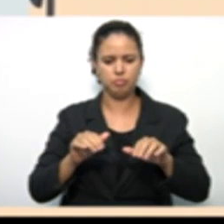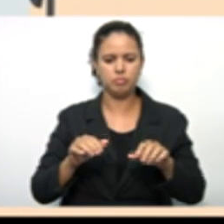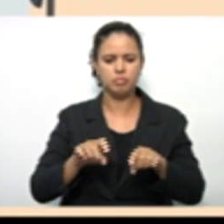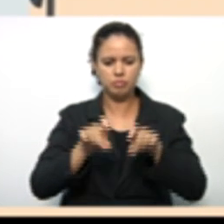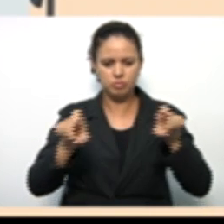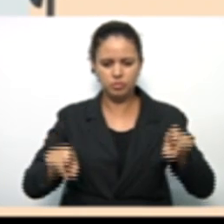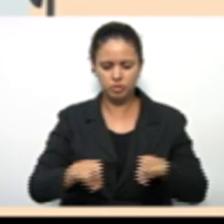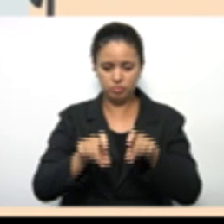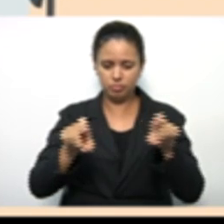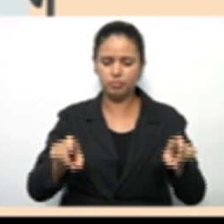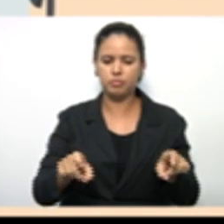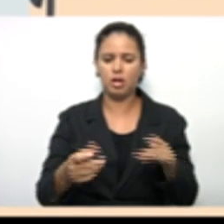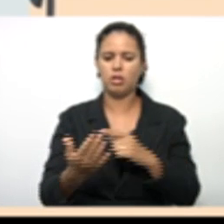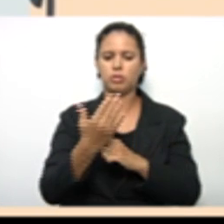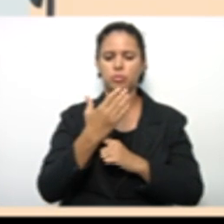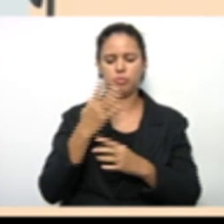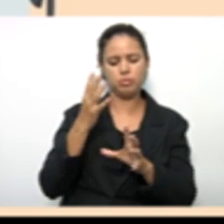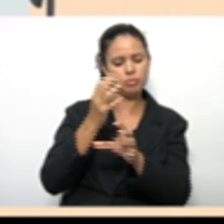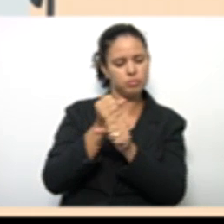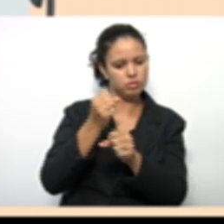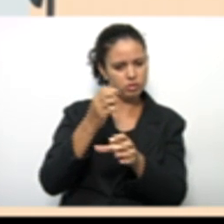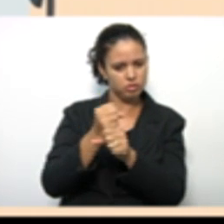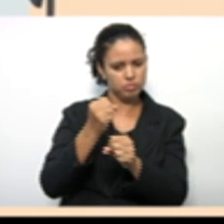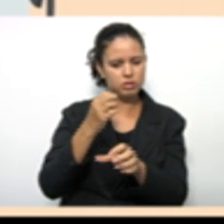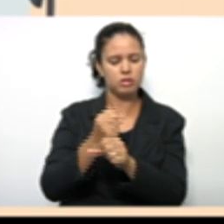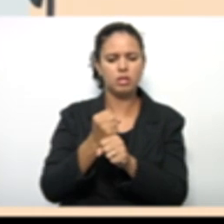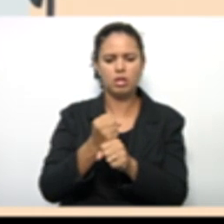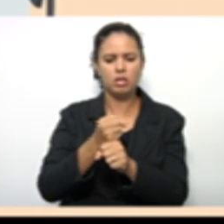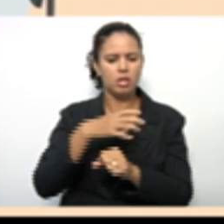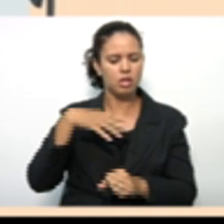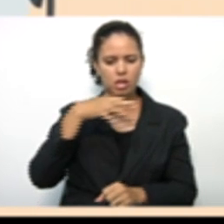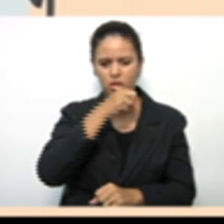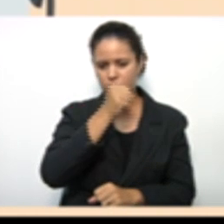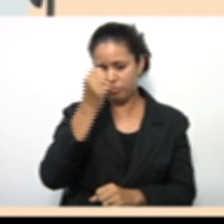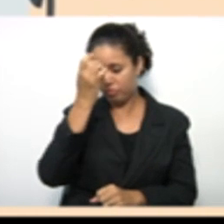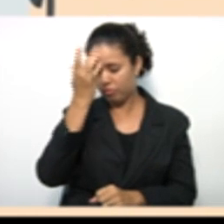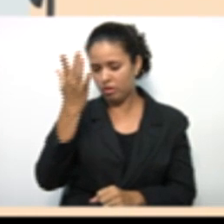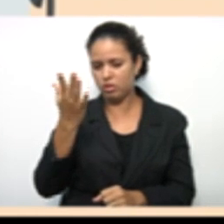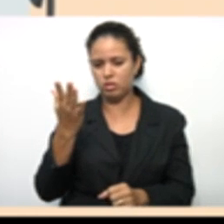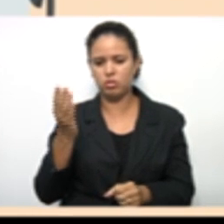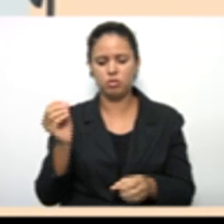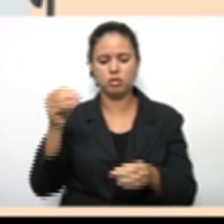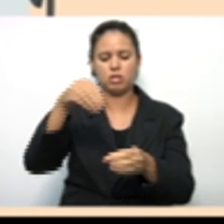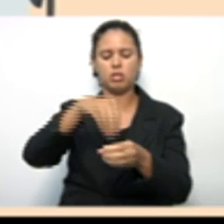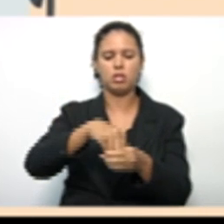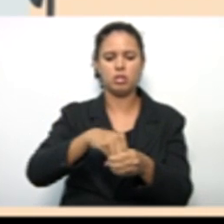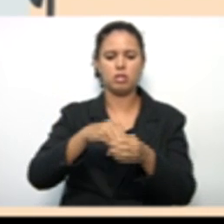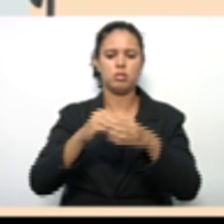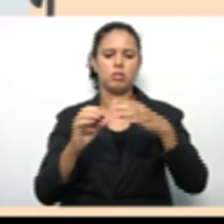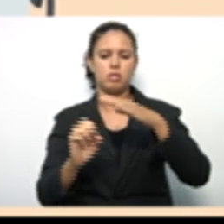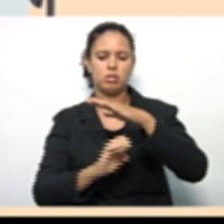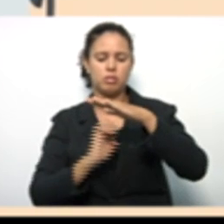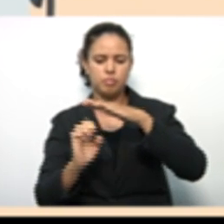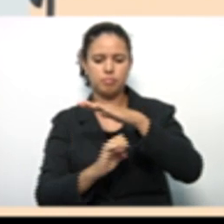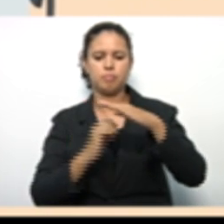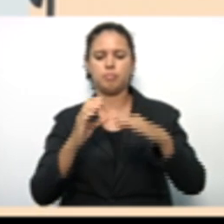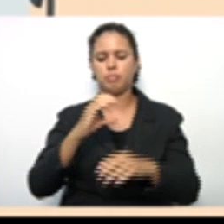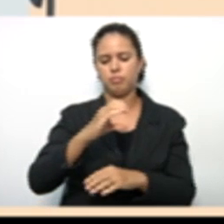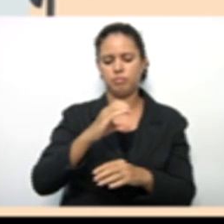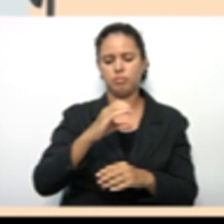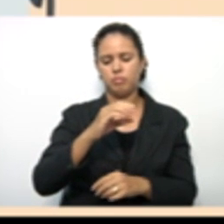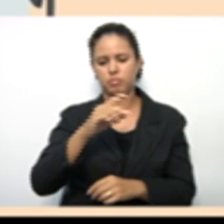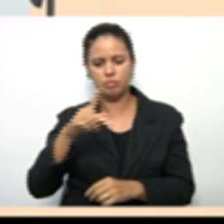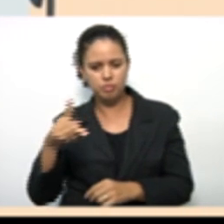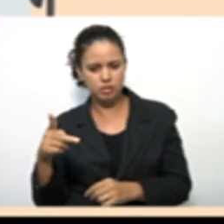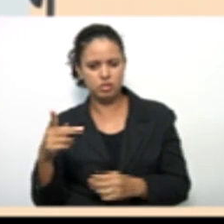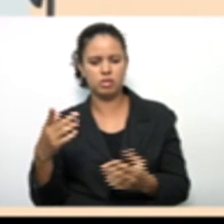papel muito importante na vida financeira das pessoas, empresas e cooperativas. Além de controlar o patrimônio, ela